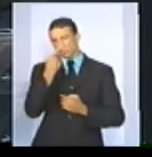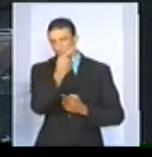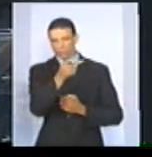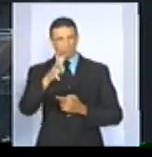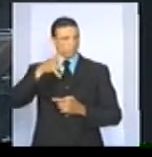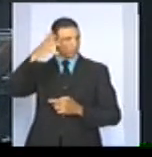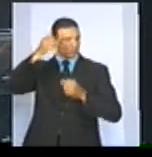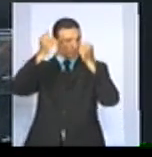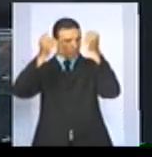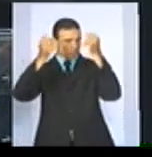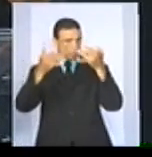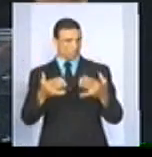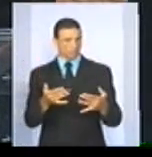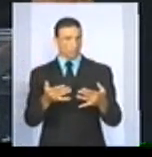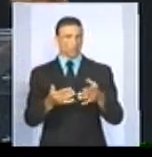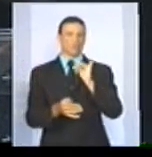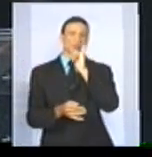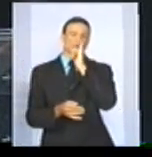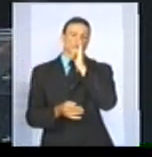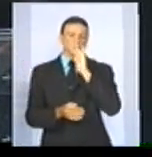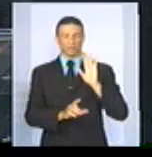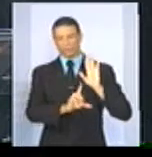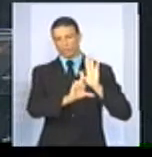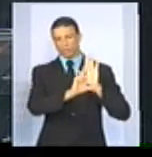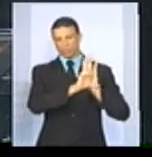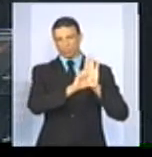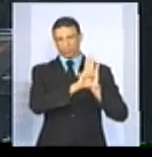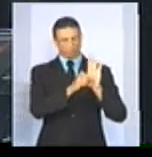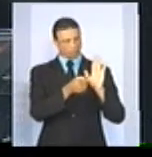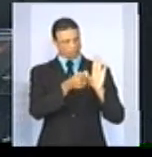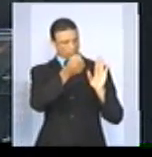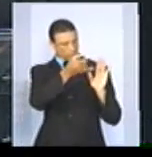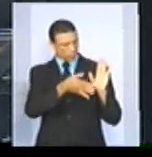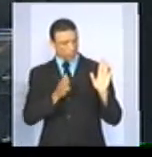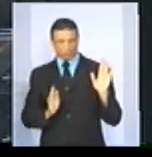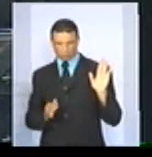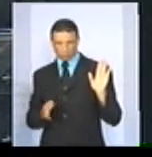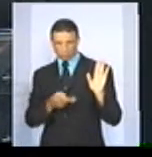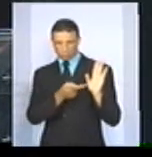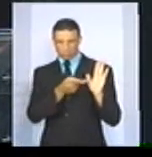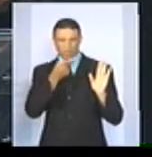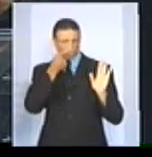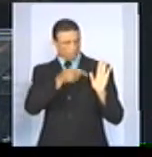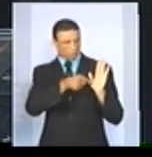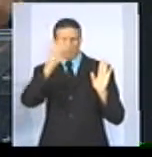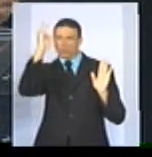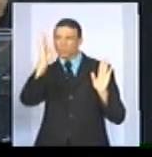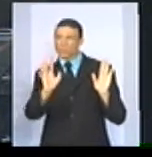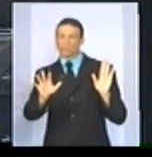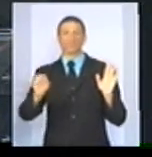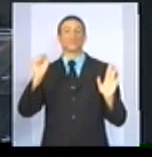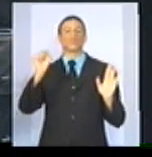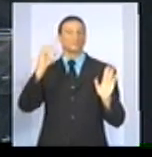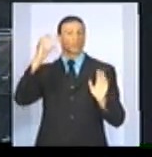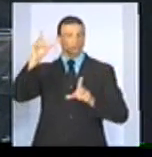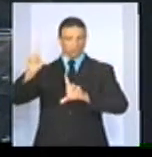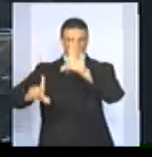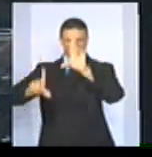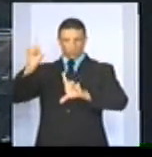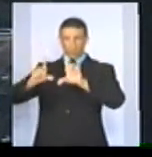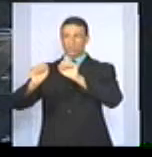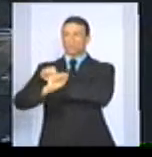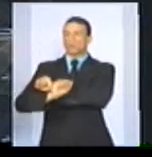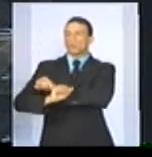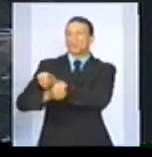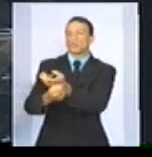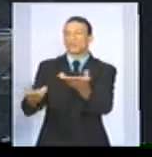comunicação. A lei do SEAC cuida, como já vimos até aqui, de um tema que é fundamental para o Brasil, que é a distribuição de televisão para os